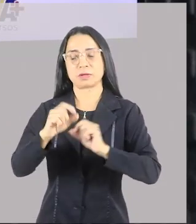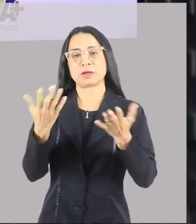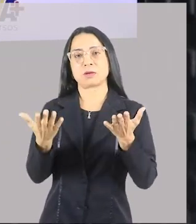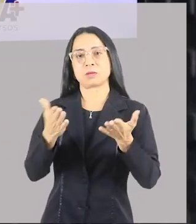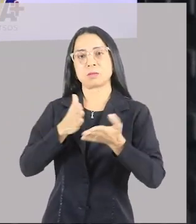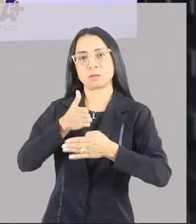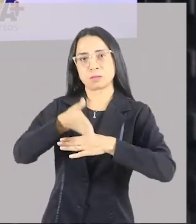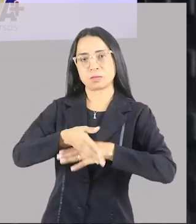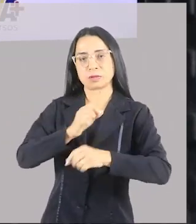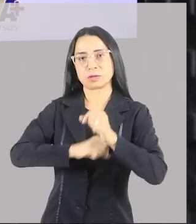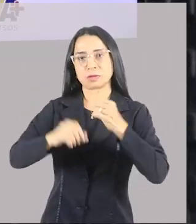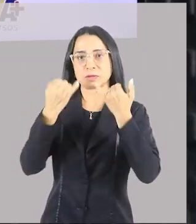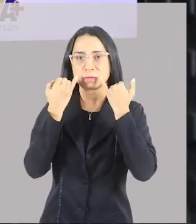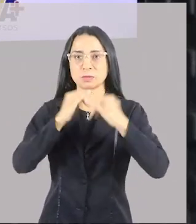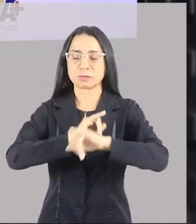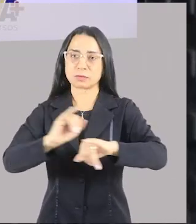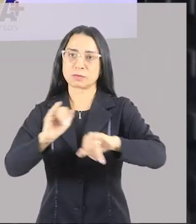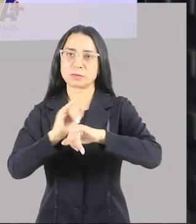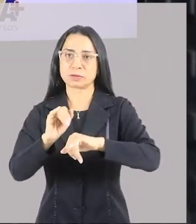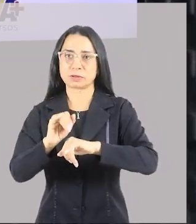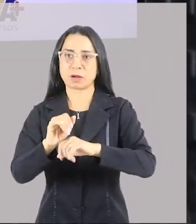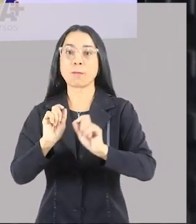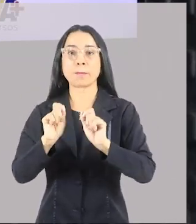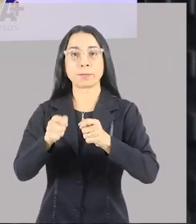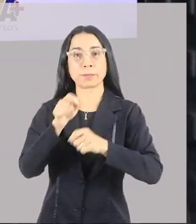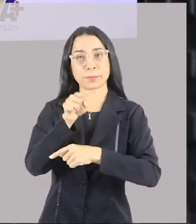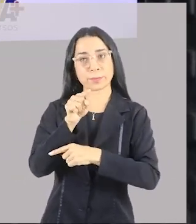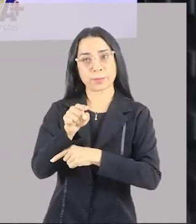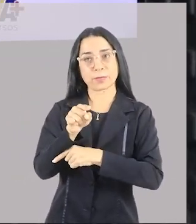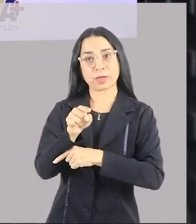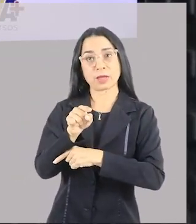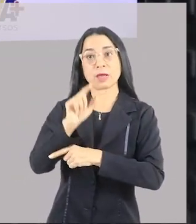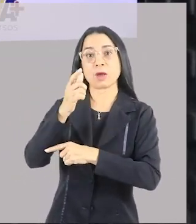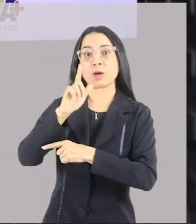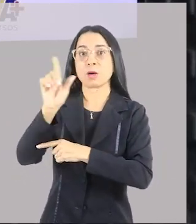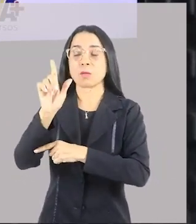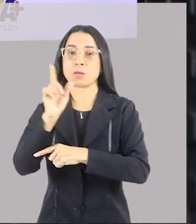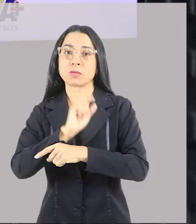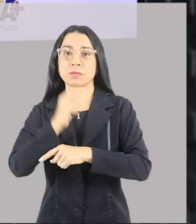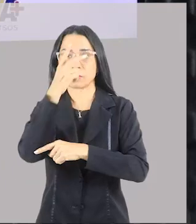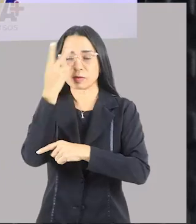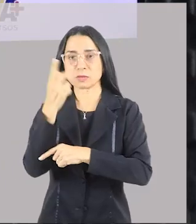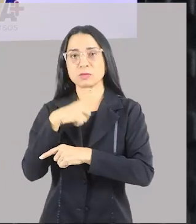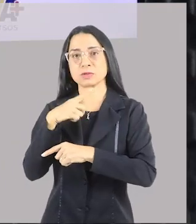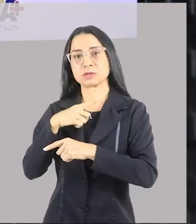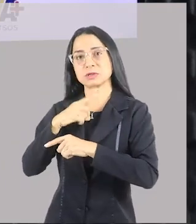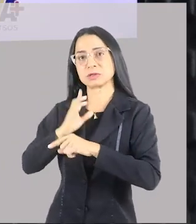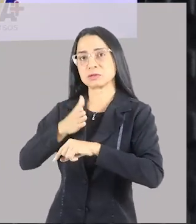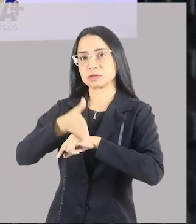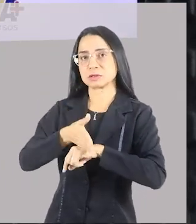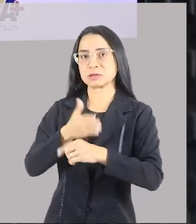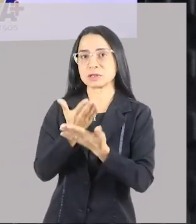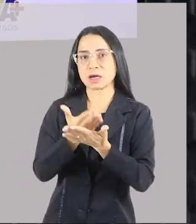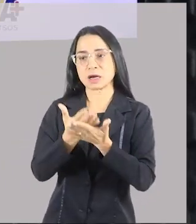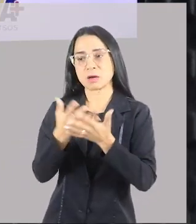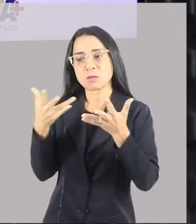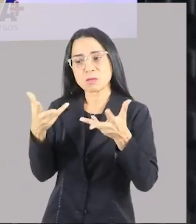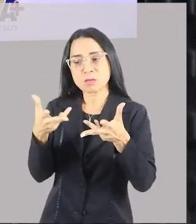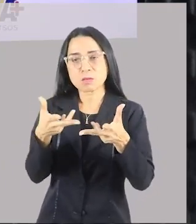educação, possibilitando que você e tantas outras pessoas possam ter acesso a aulas de qualidade com